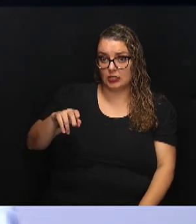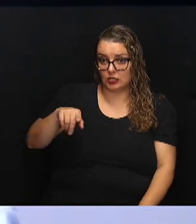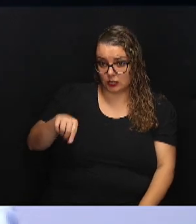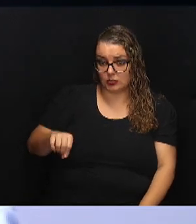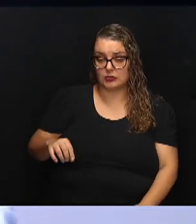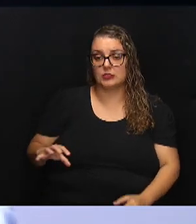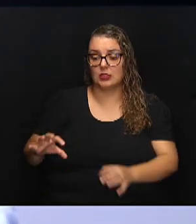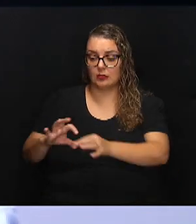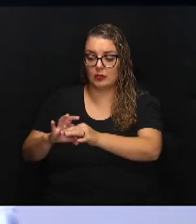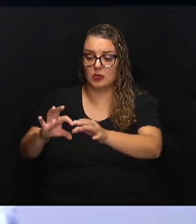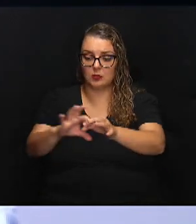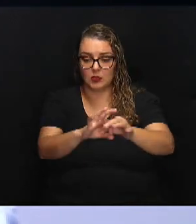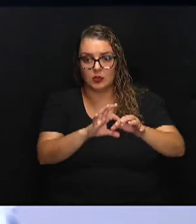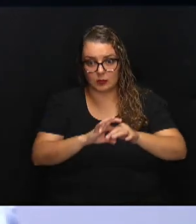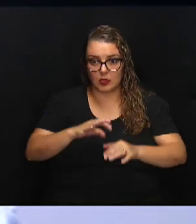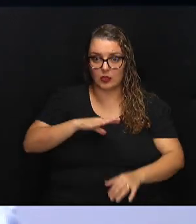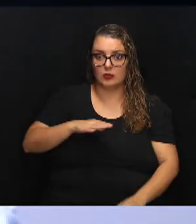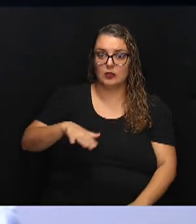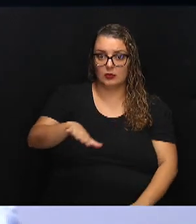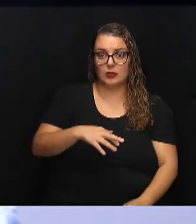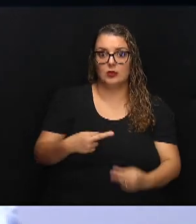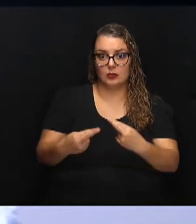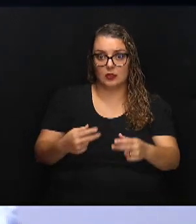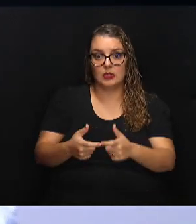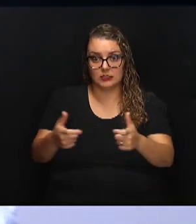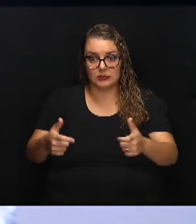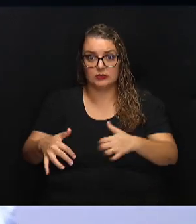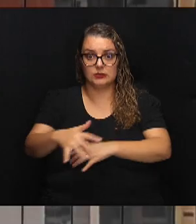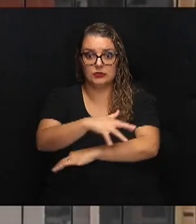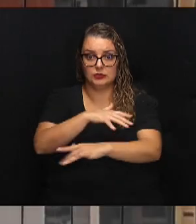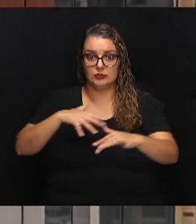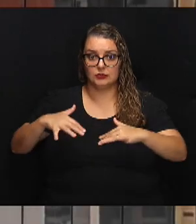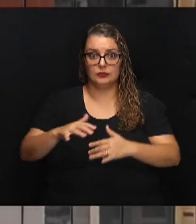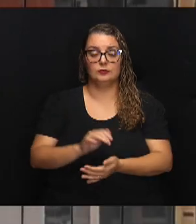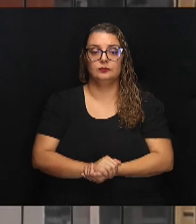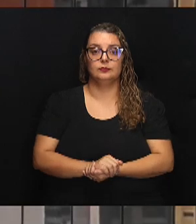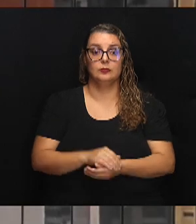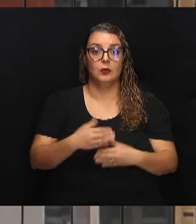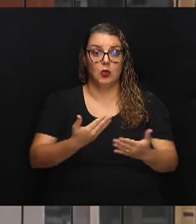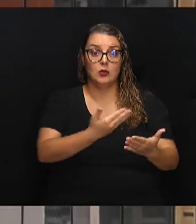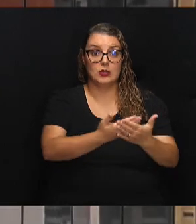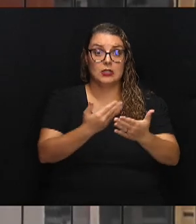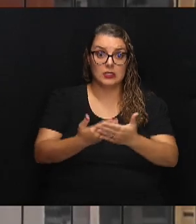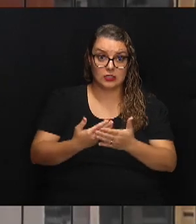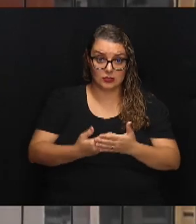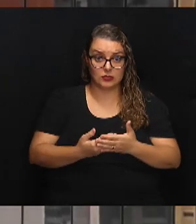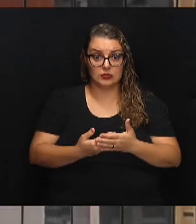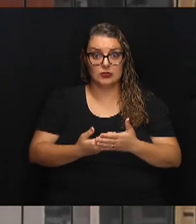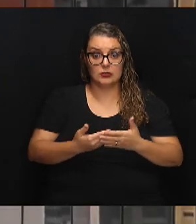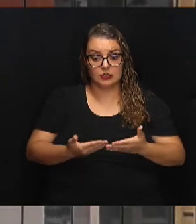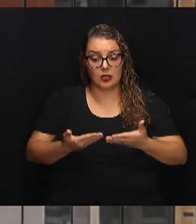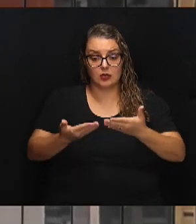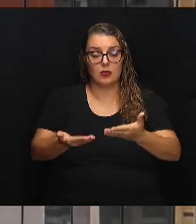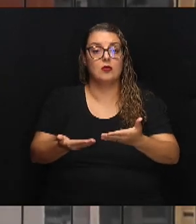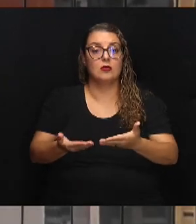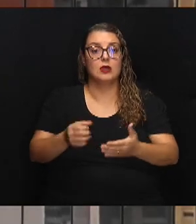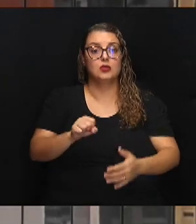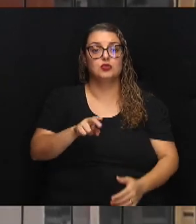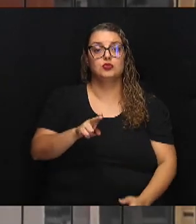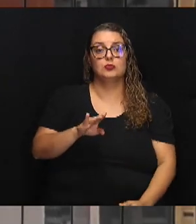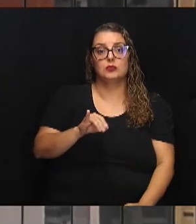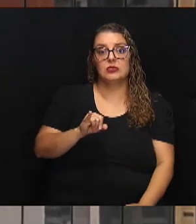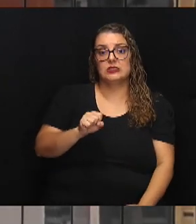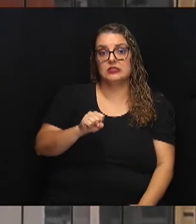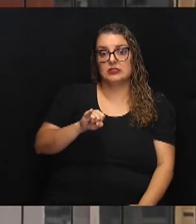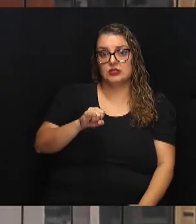desses municípios com as grandes rodovias de circulação. Ou seja, esse estudo vai subsidiar o uso das águas subterrâneas a partir